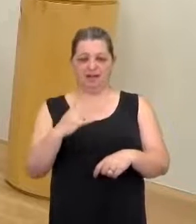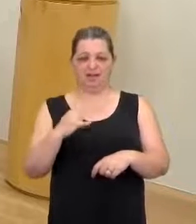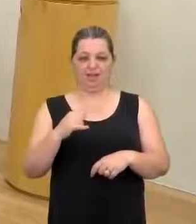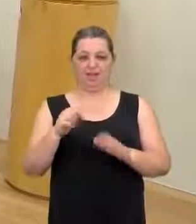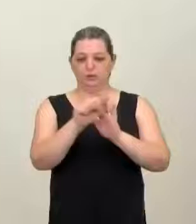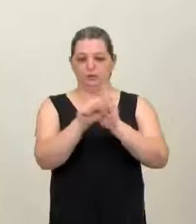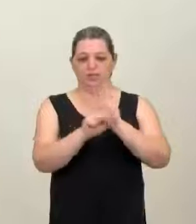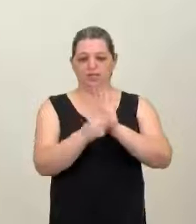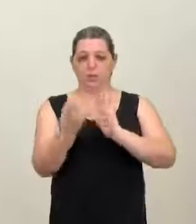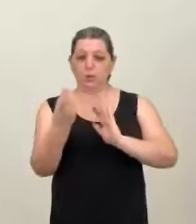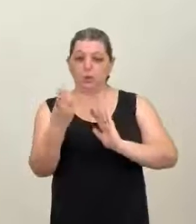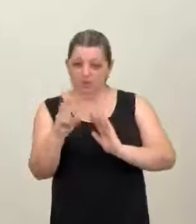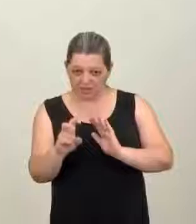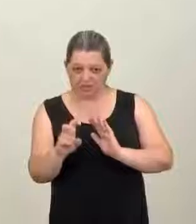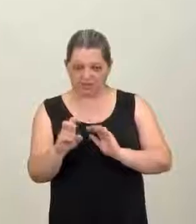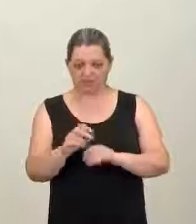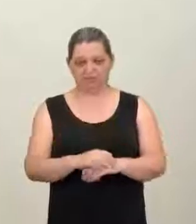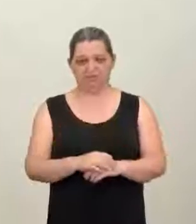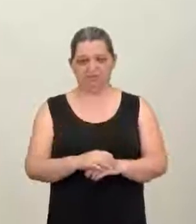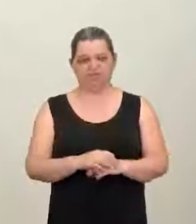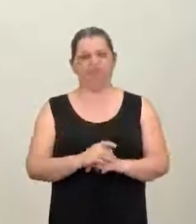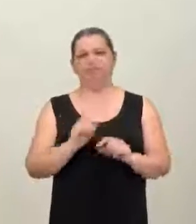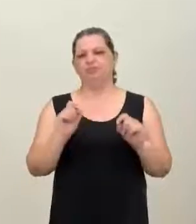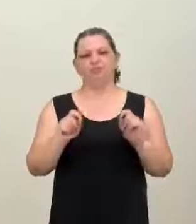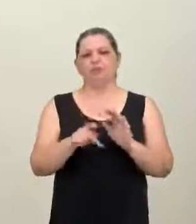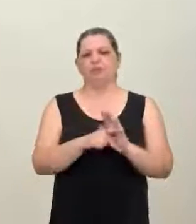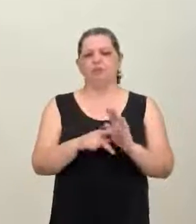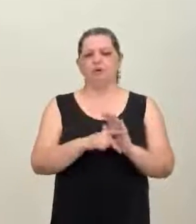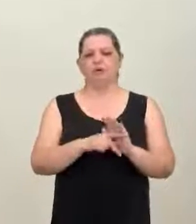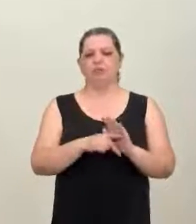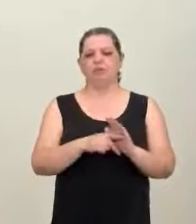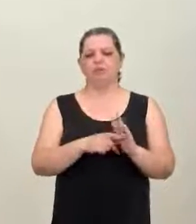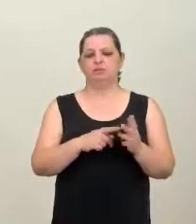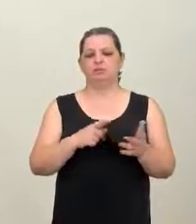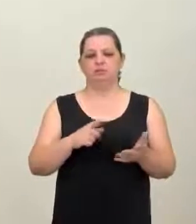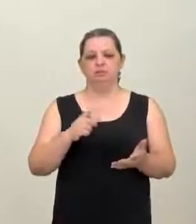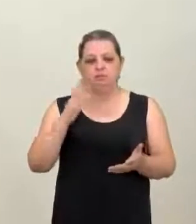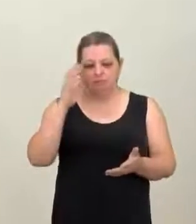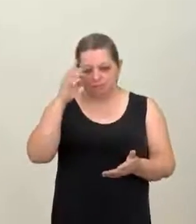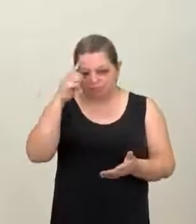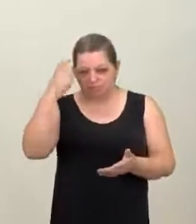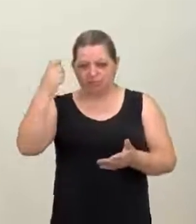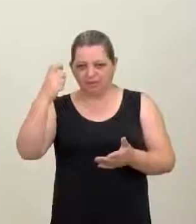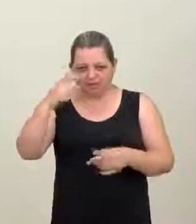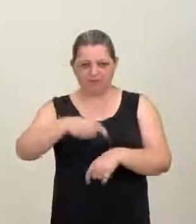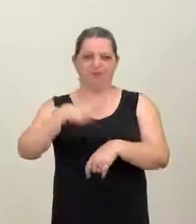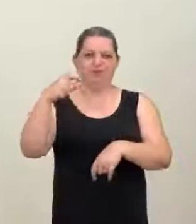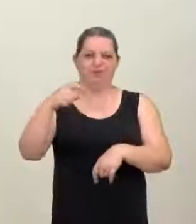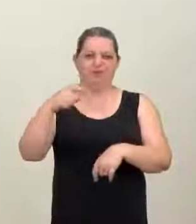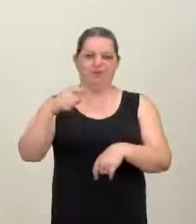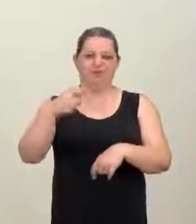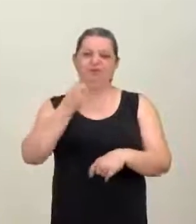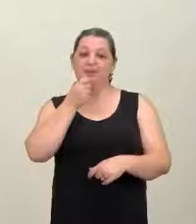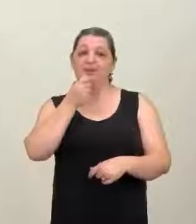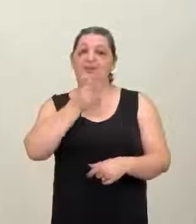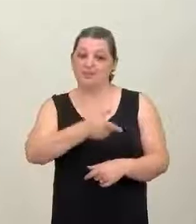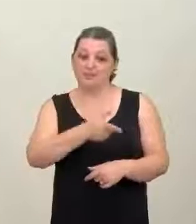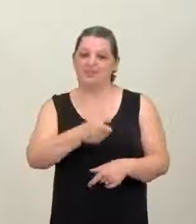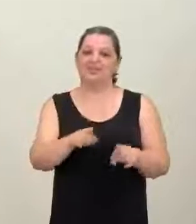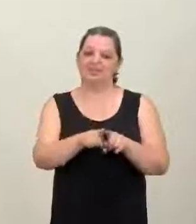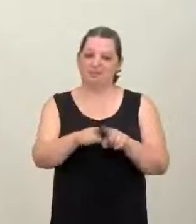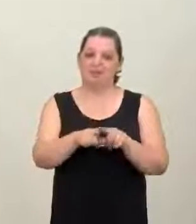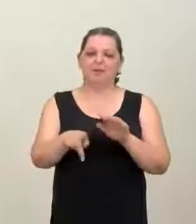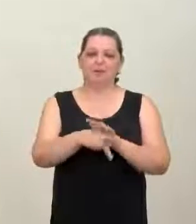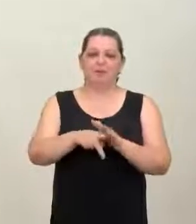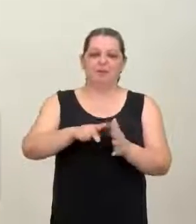E é regada aí a muito o quê? Improvisação, e se o nome é comédia, tem que ter comédia, e as acrobacias